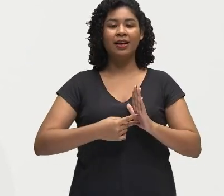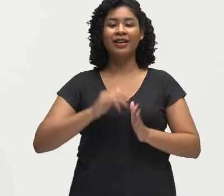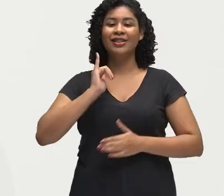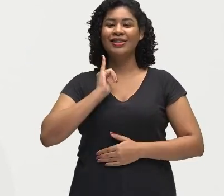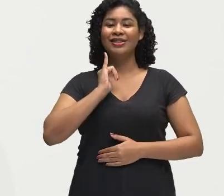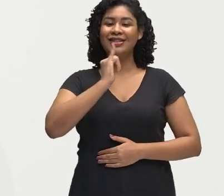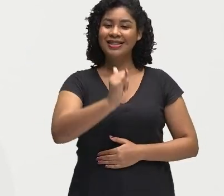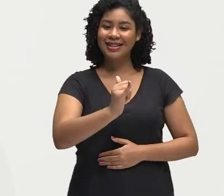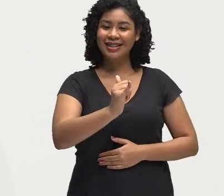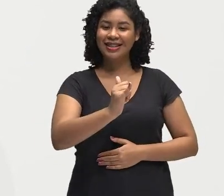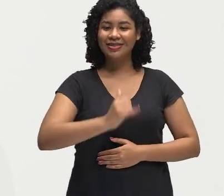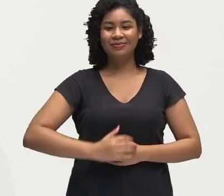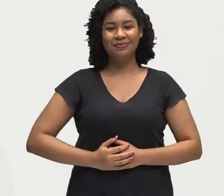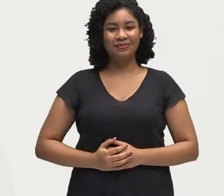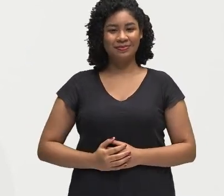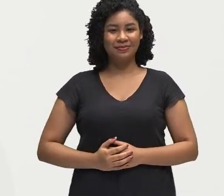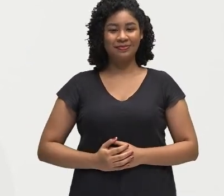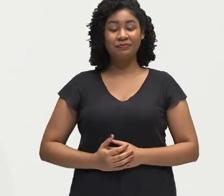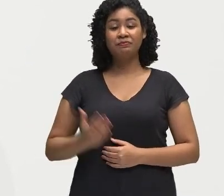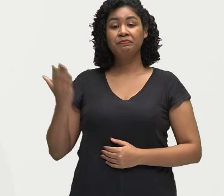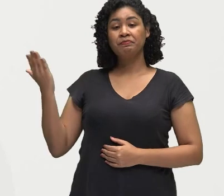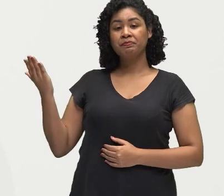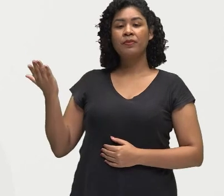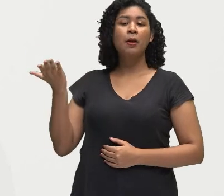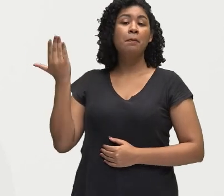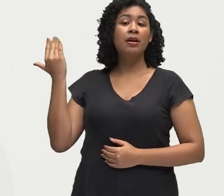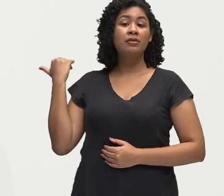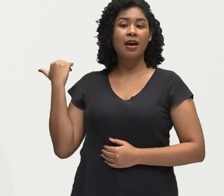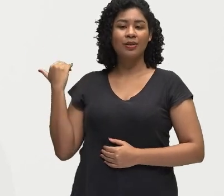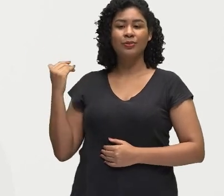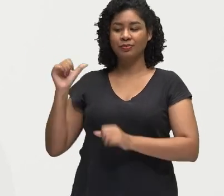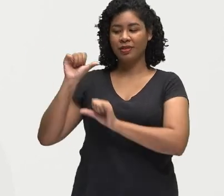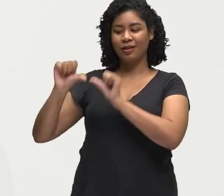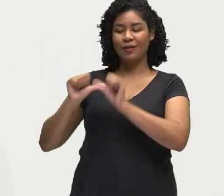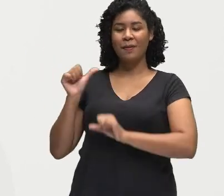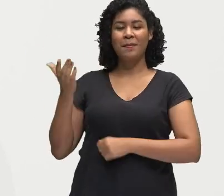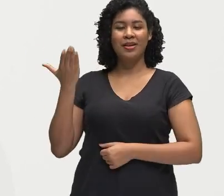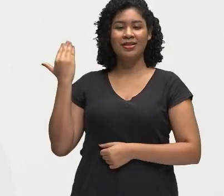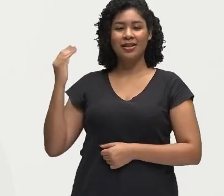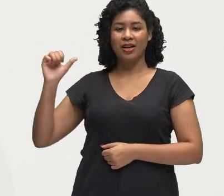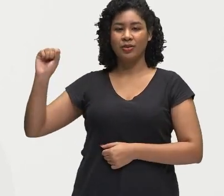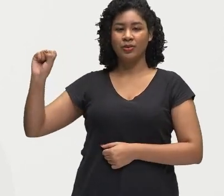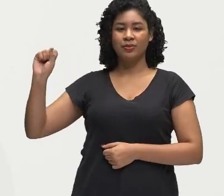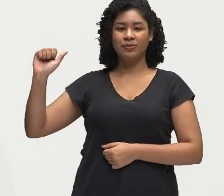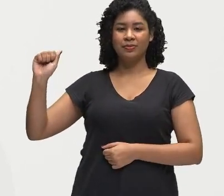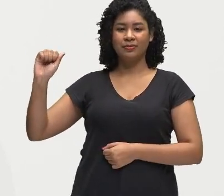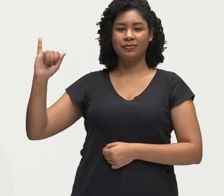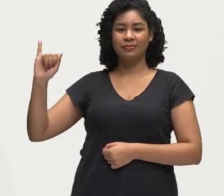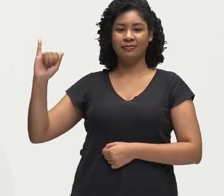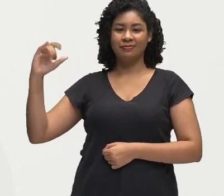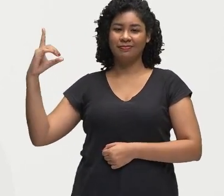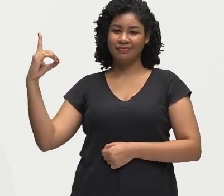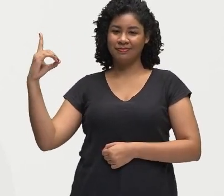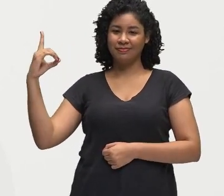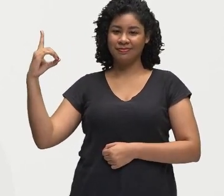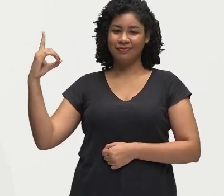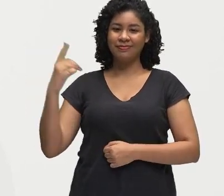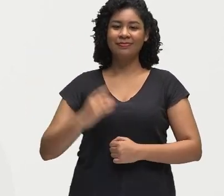a forma dele no passado como fica. Said, said,